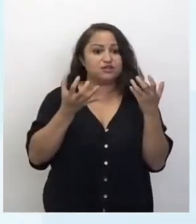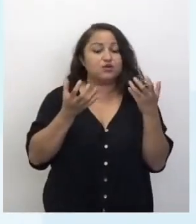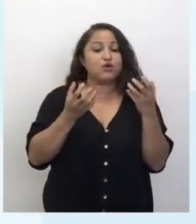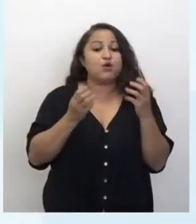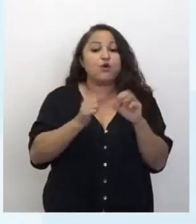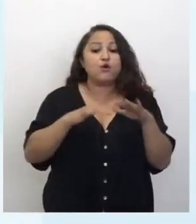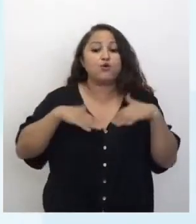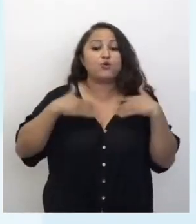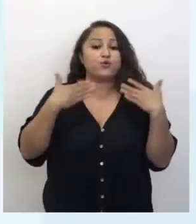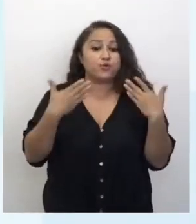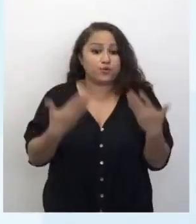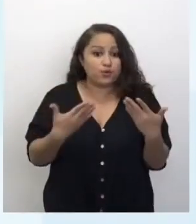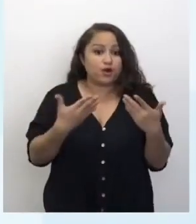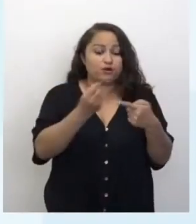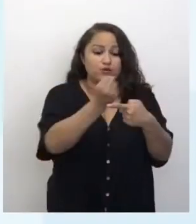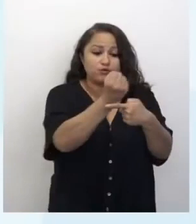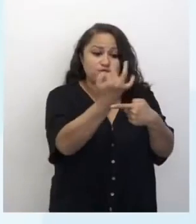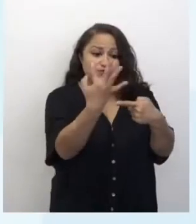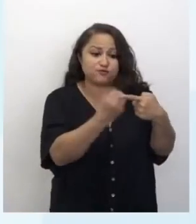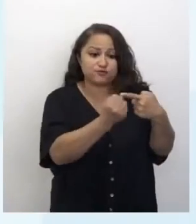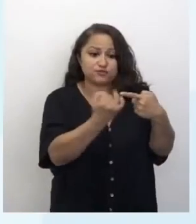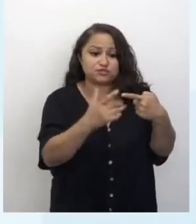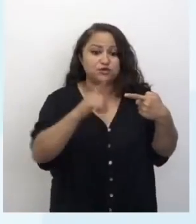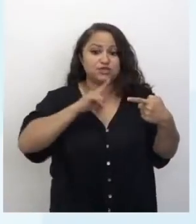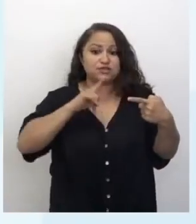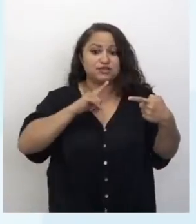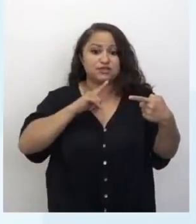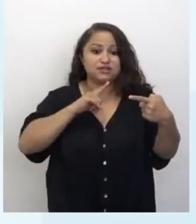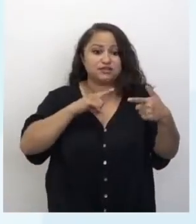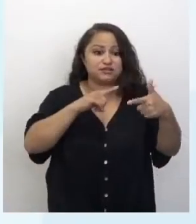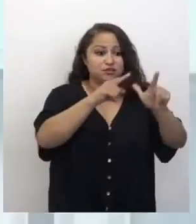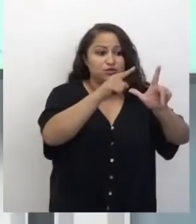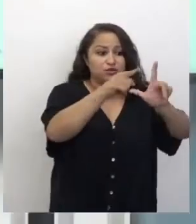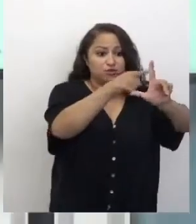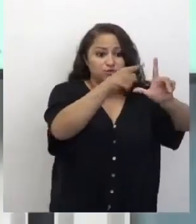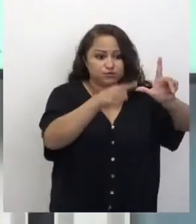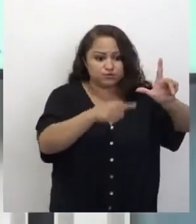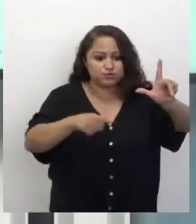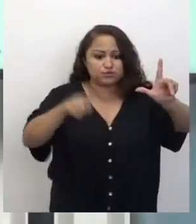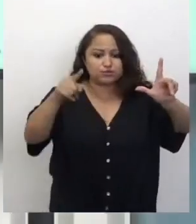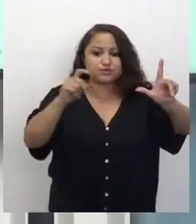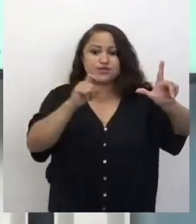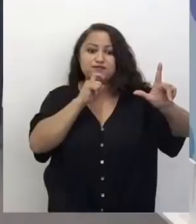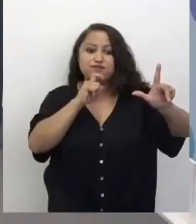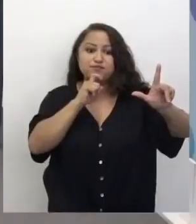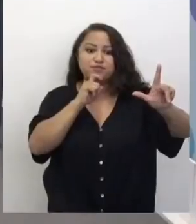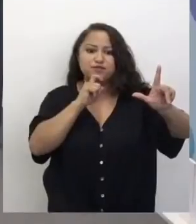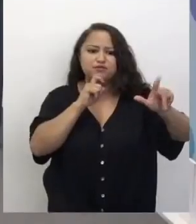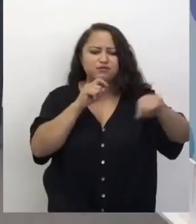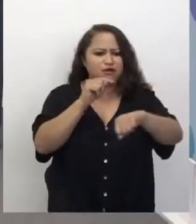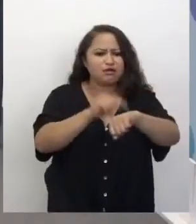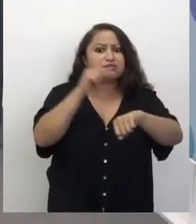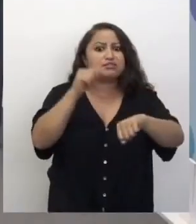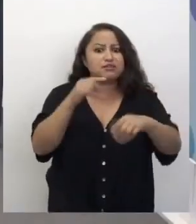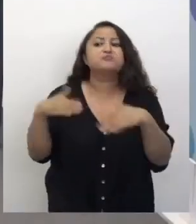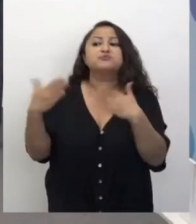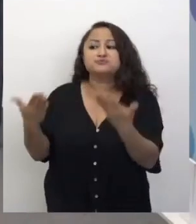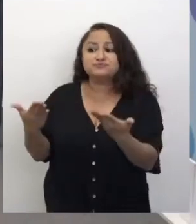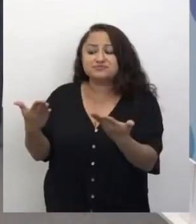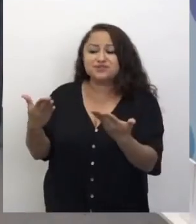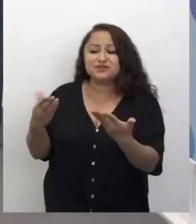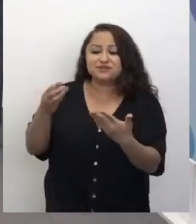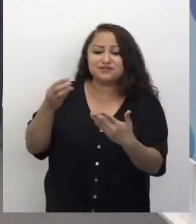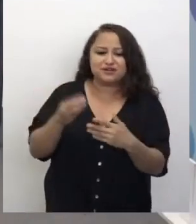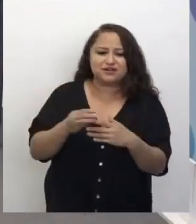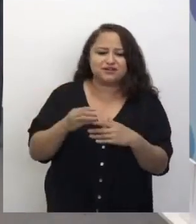é a função desta linha em vermelho. Certo? Muito bem, professora Roberta, quanto tempo para essa atividade? Olha, professora Inês, essa